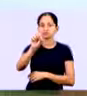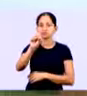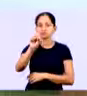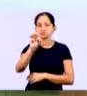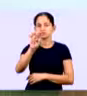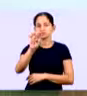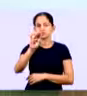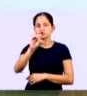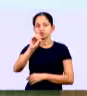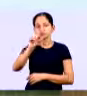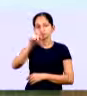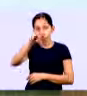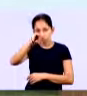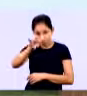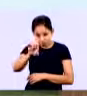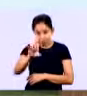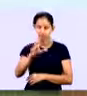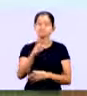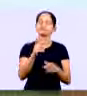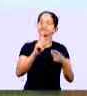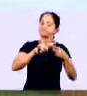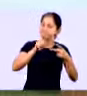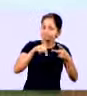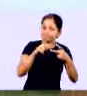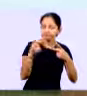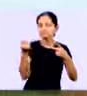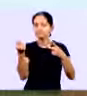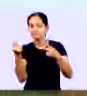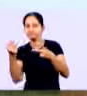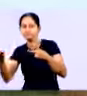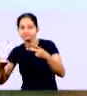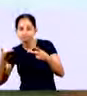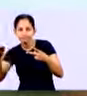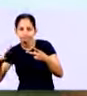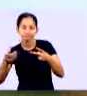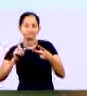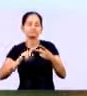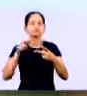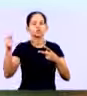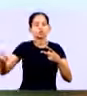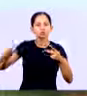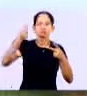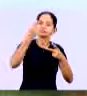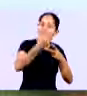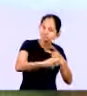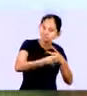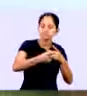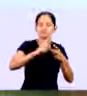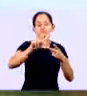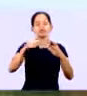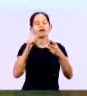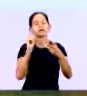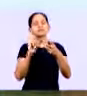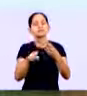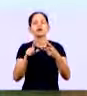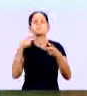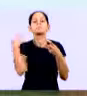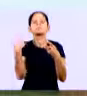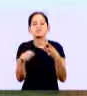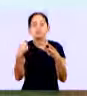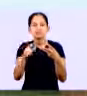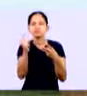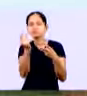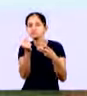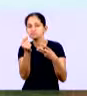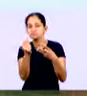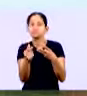próprio financeiro, eu vou estar envolvendo também a parte comercial, eu vou estar envolvendo a parte de perspectivas de necessidade de